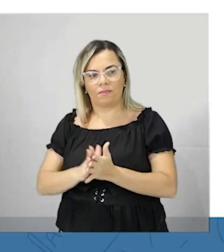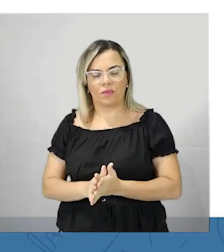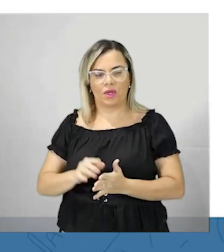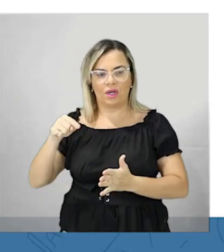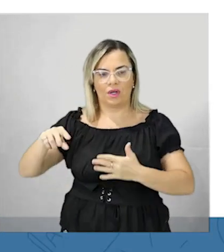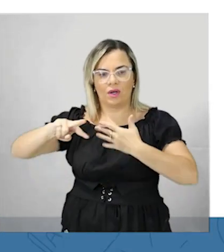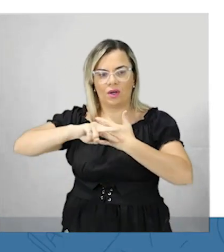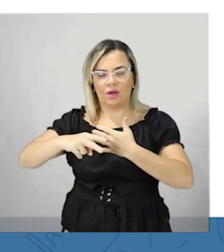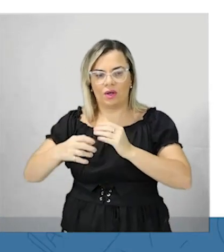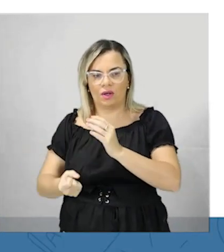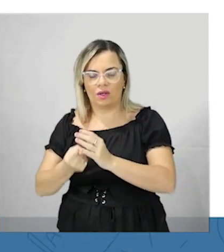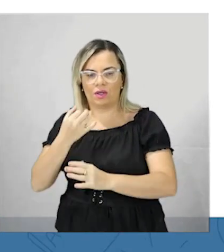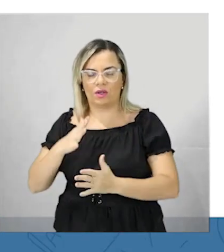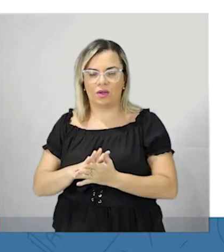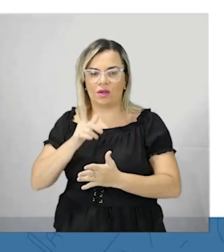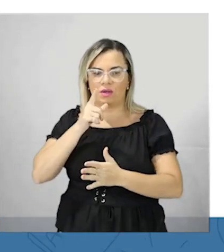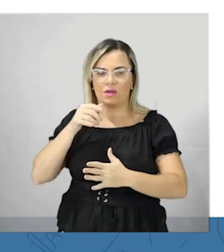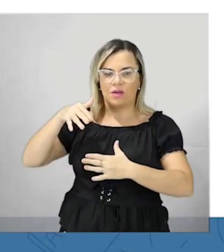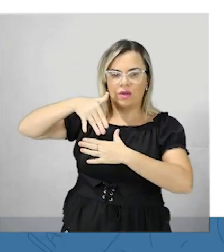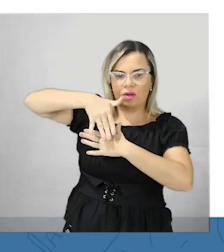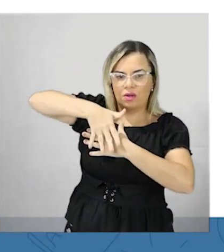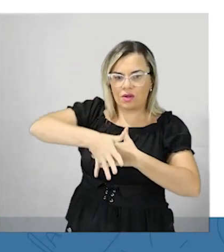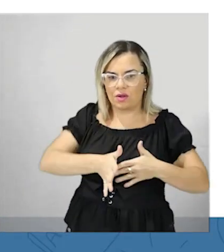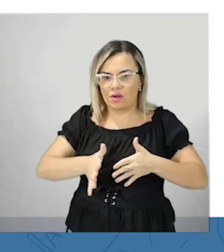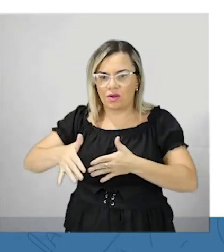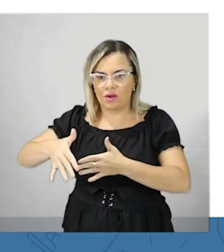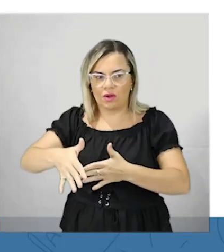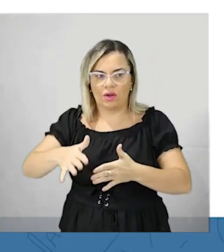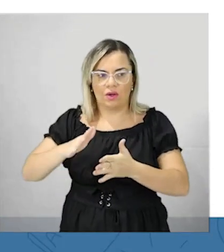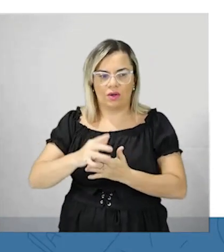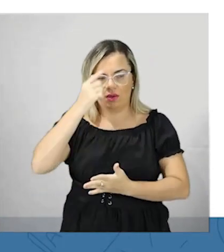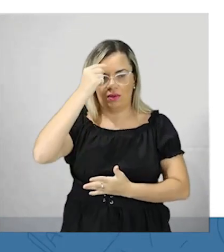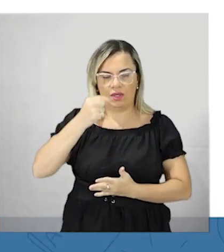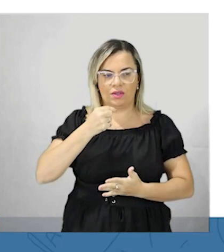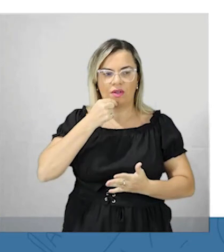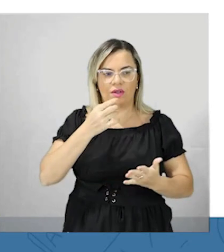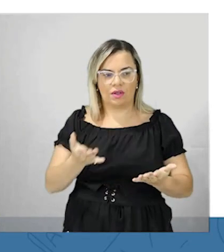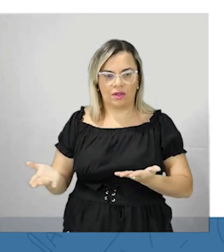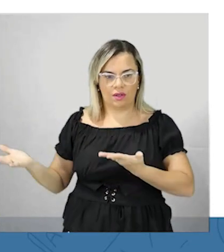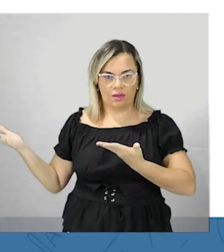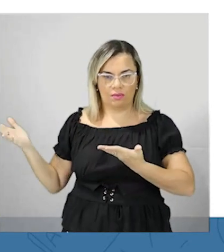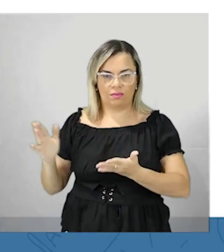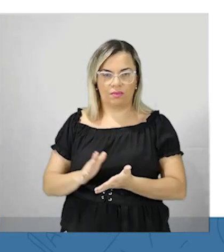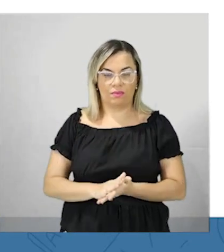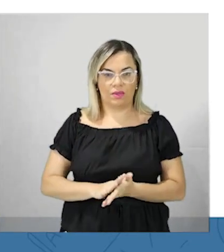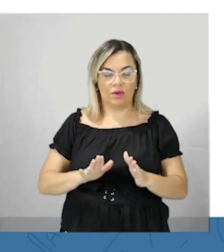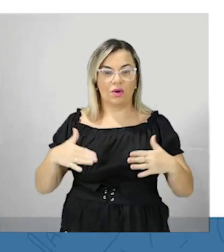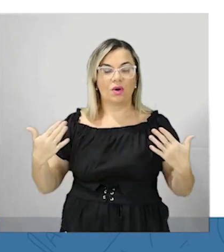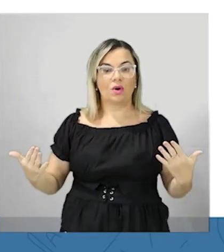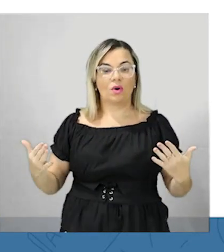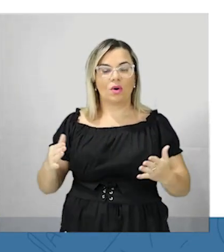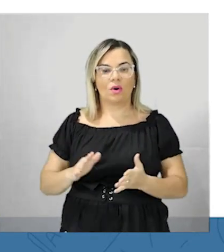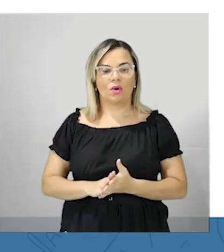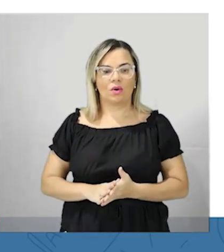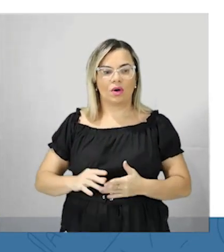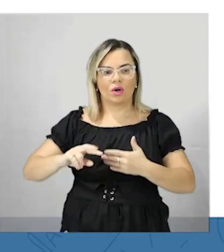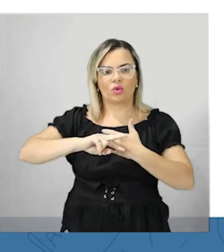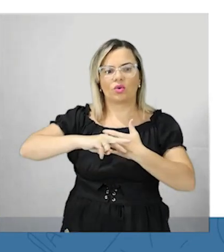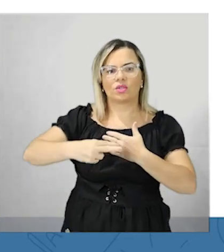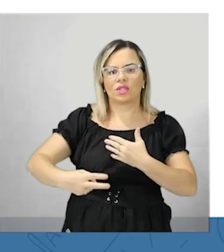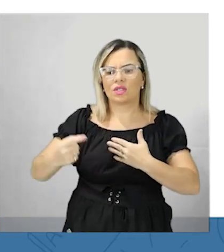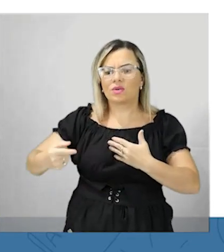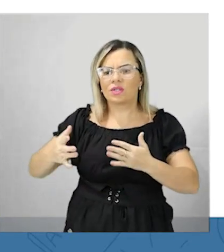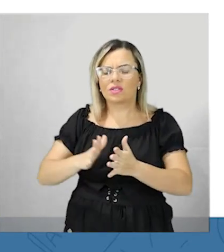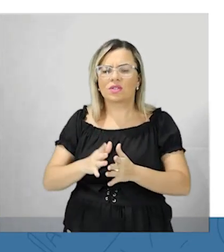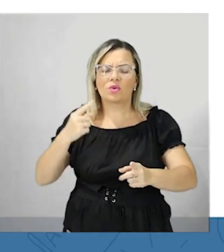da formação do curso d'água encachoeirado, tal como ilustrado na imagem, é a causa, ou seja, o que